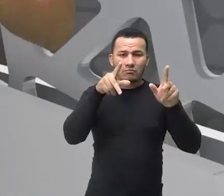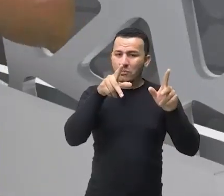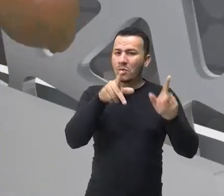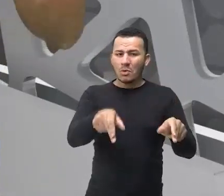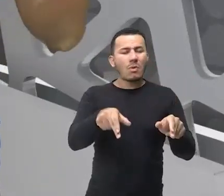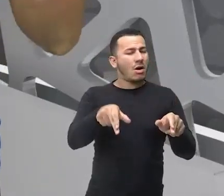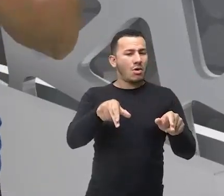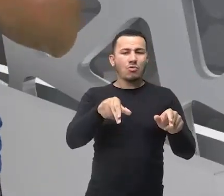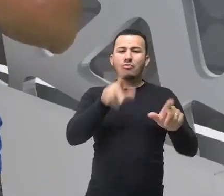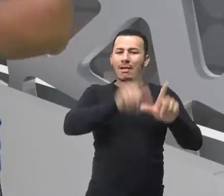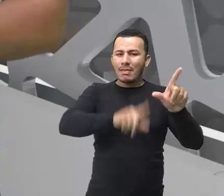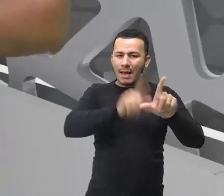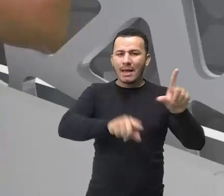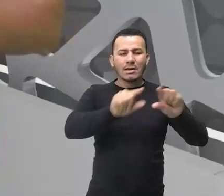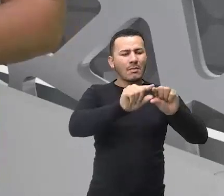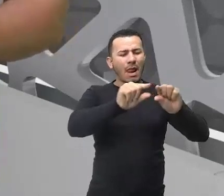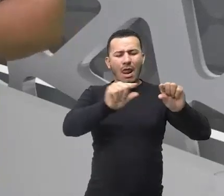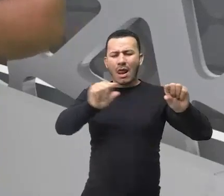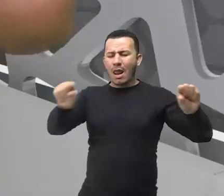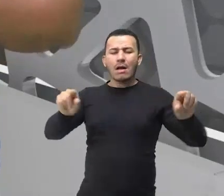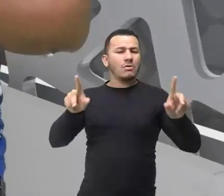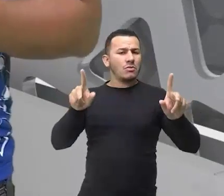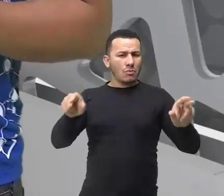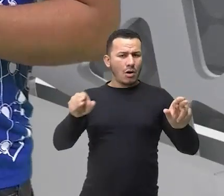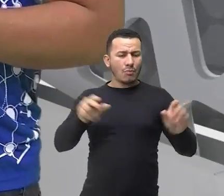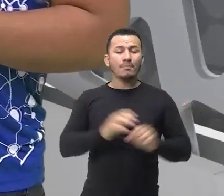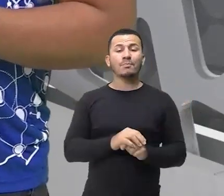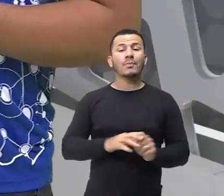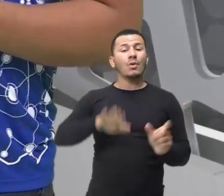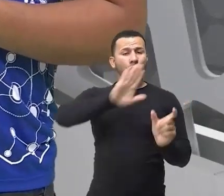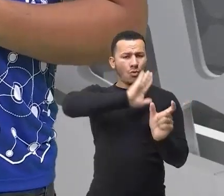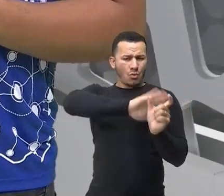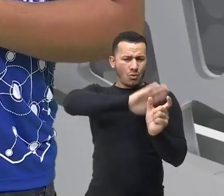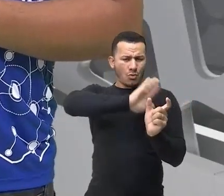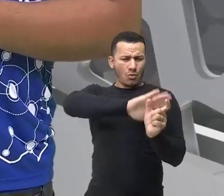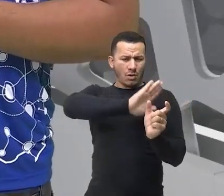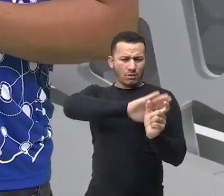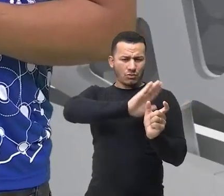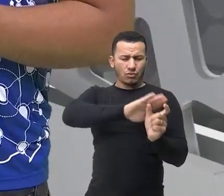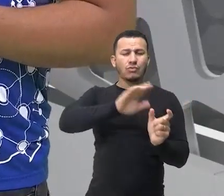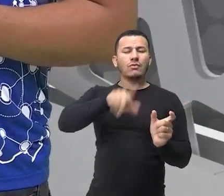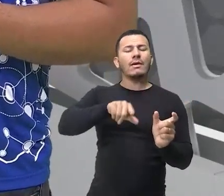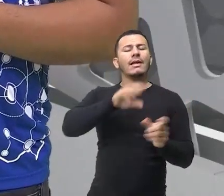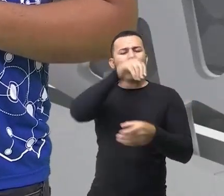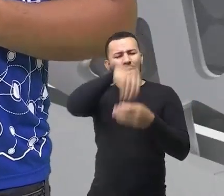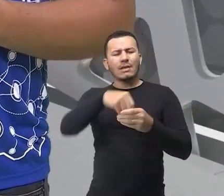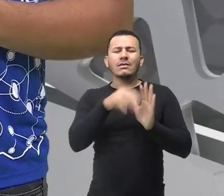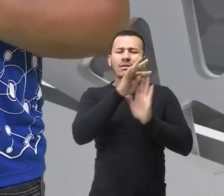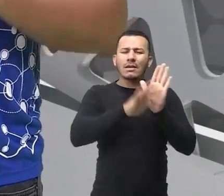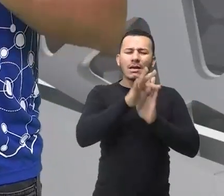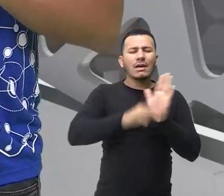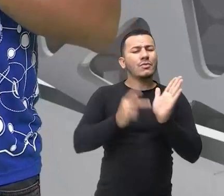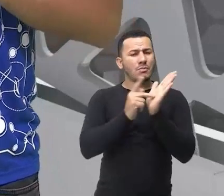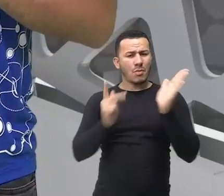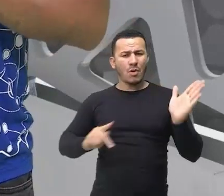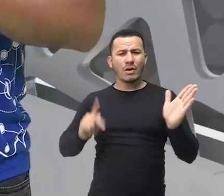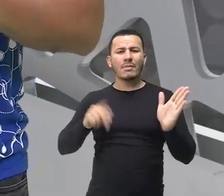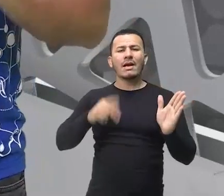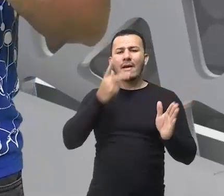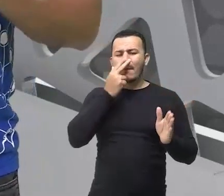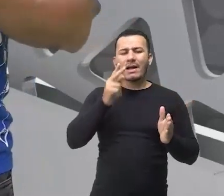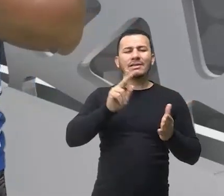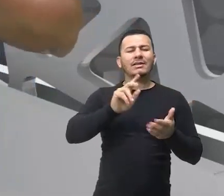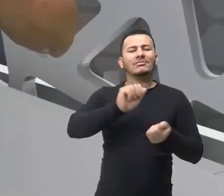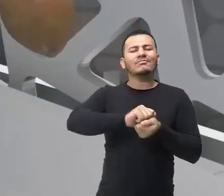aquele sentido que está expresso lá no dicionário. E o sentido conotativo presente em textos, em poemas como esse, é uma